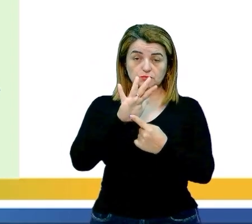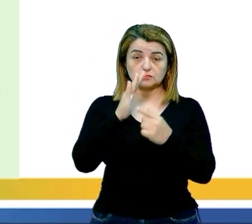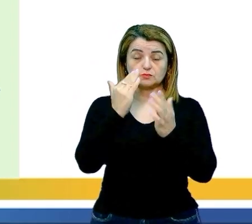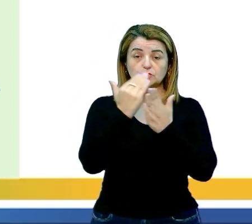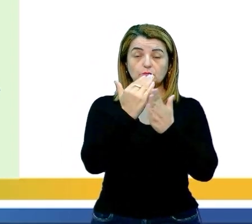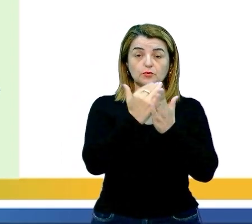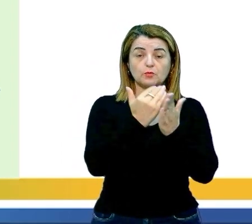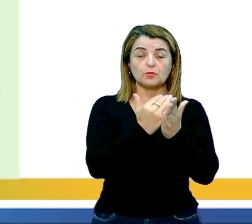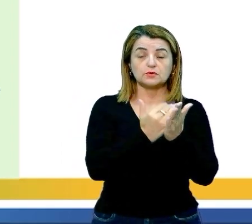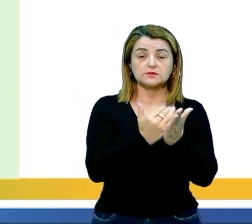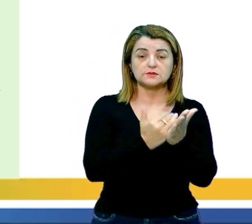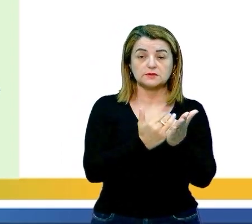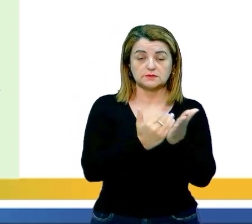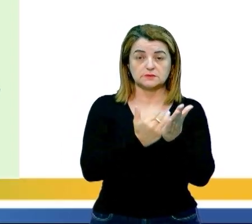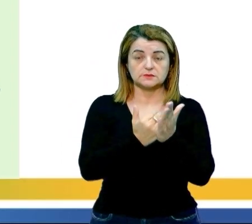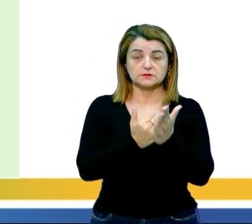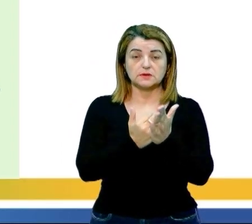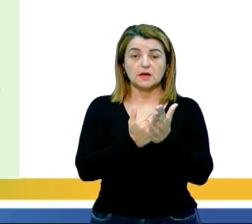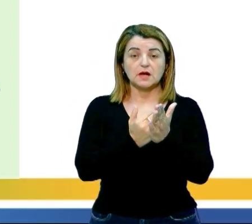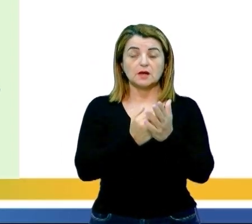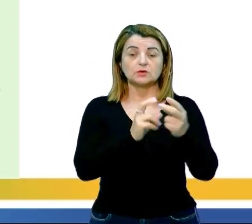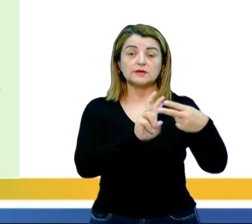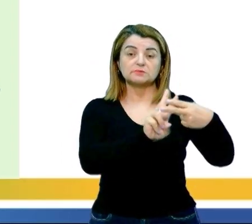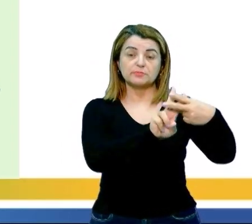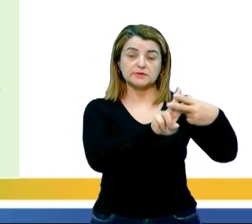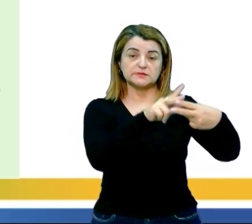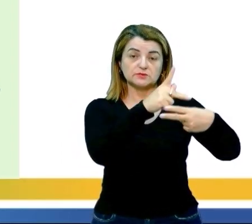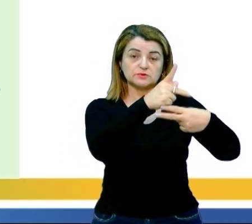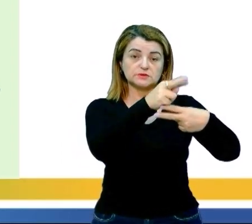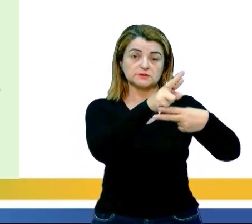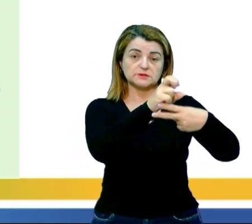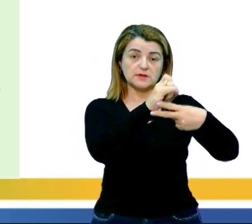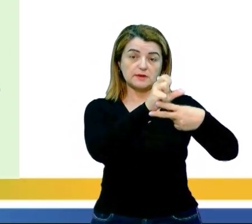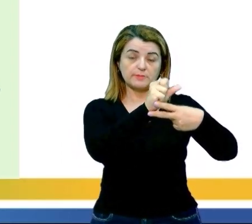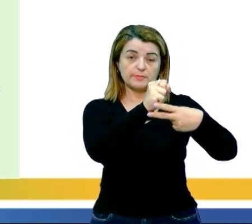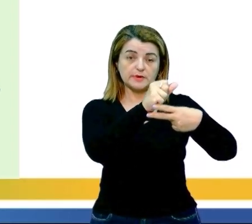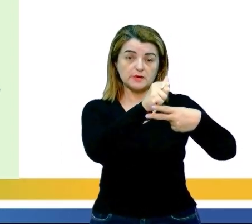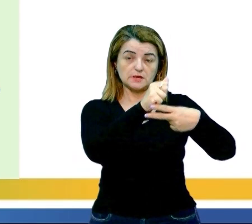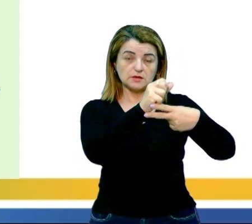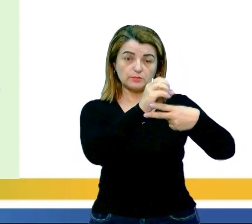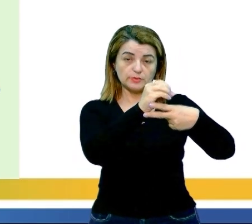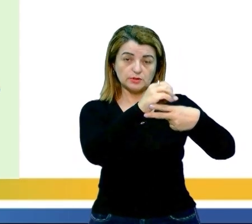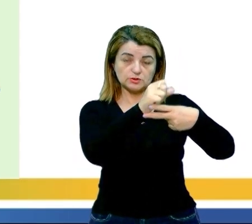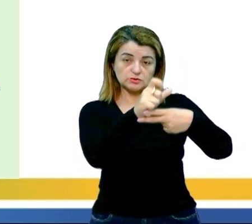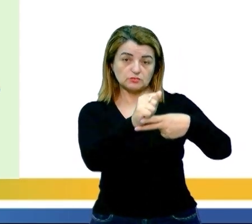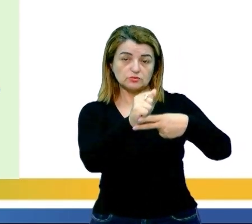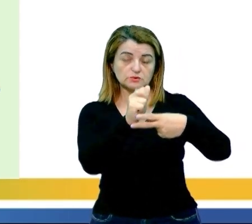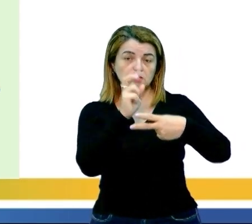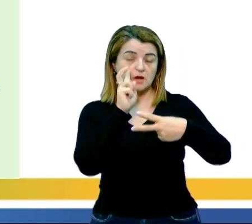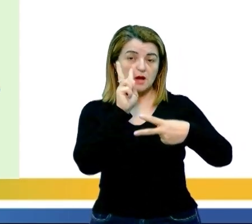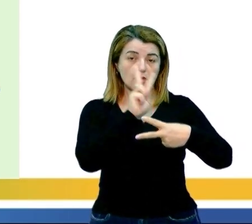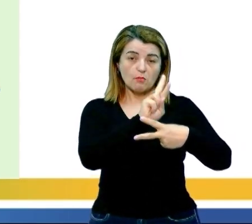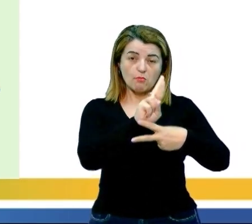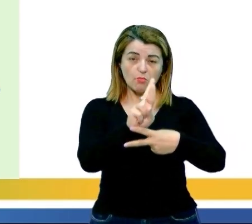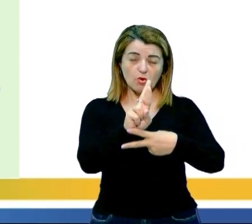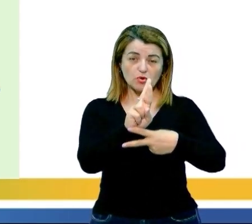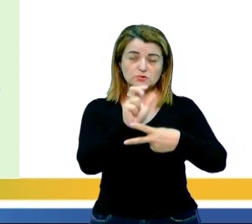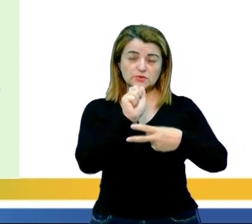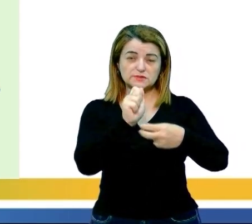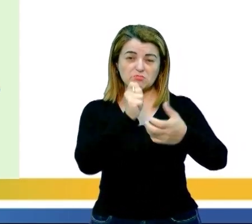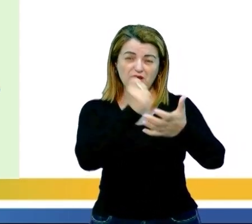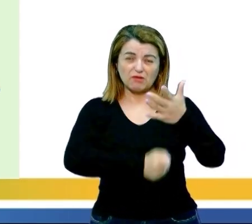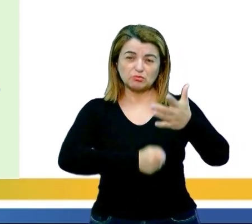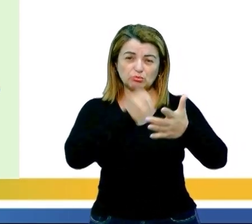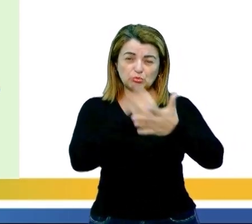processos disciplinares nas prisões. Reflete o motivo pelo qual as torturas, o suplício, na